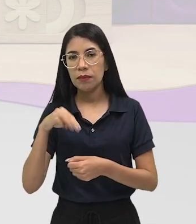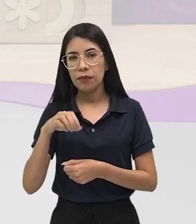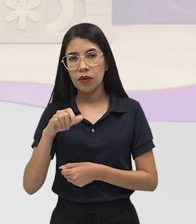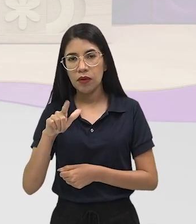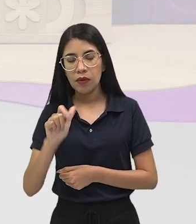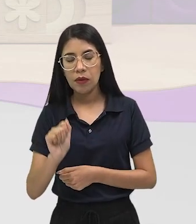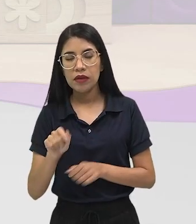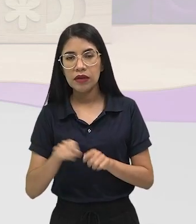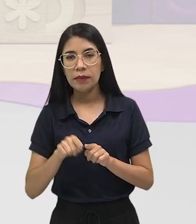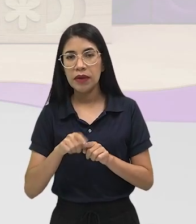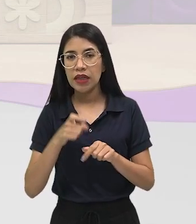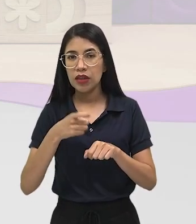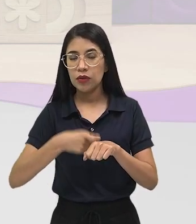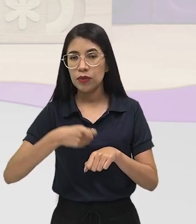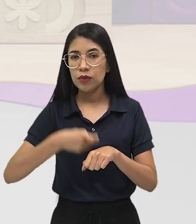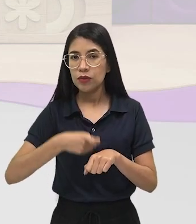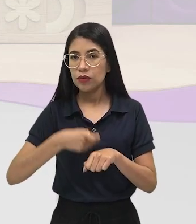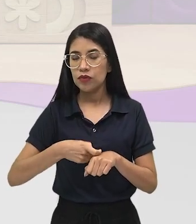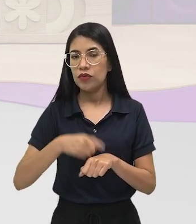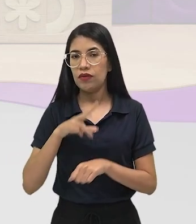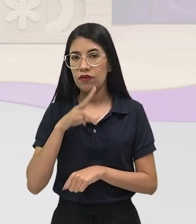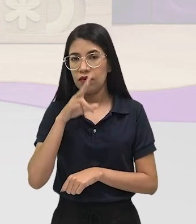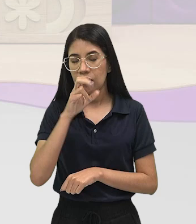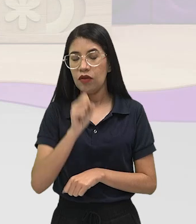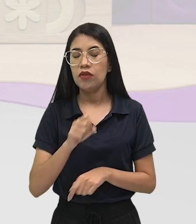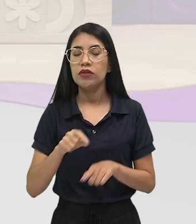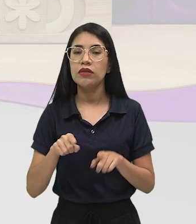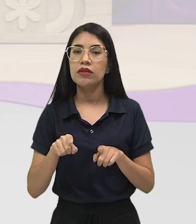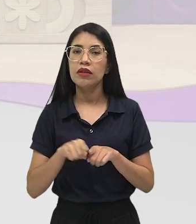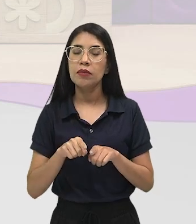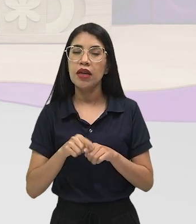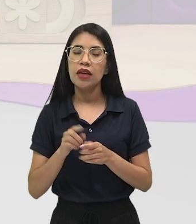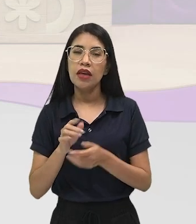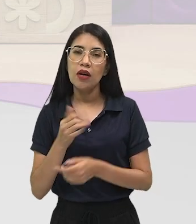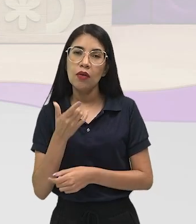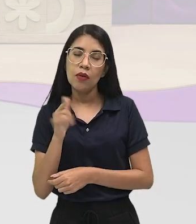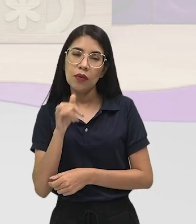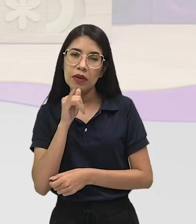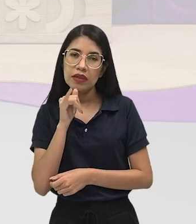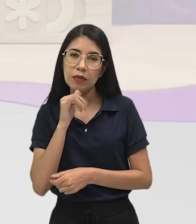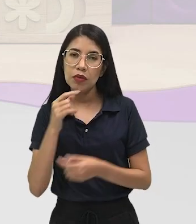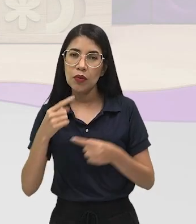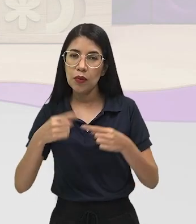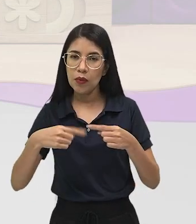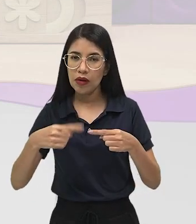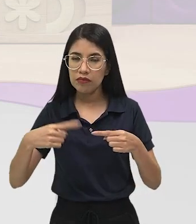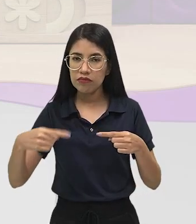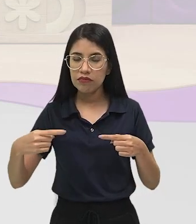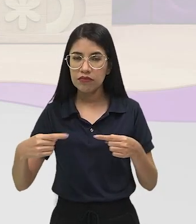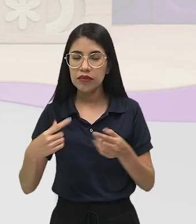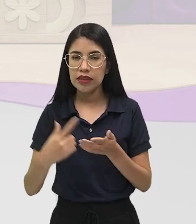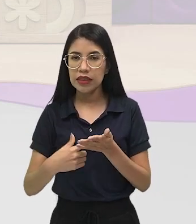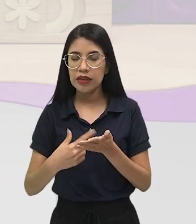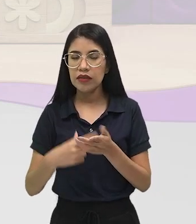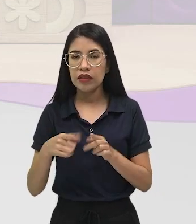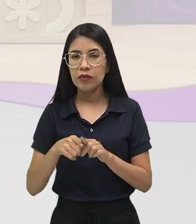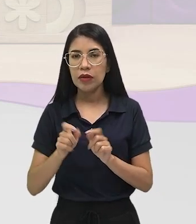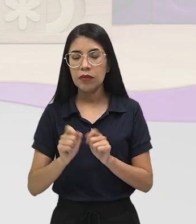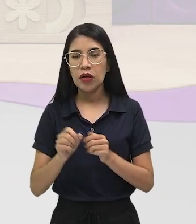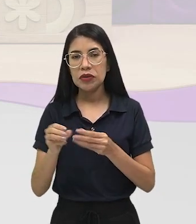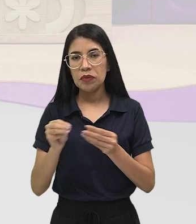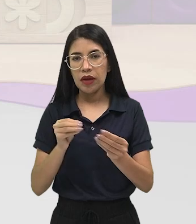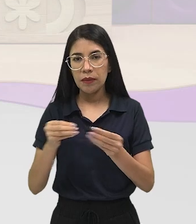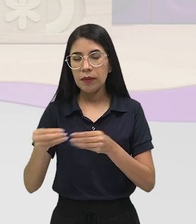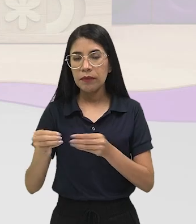que é bem dura, e temos aí uma molinha de um caderno, por exemplo, onde você consegue puxar. Então,